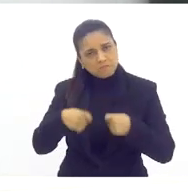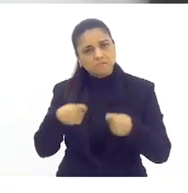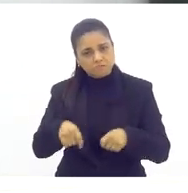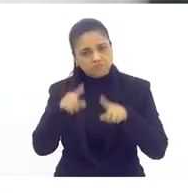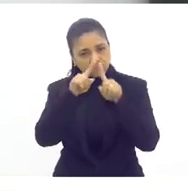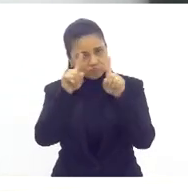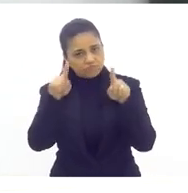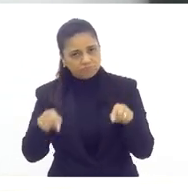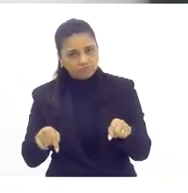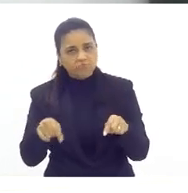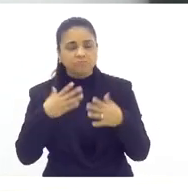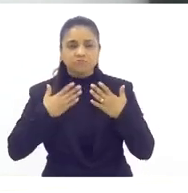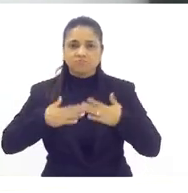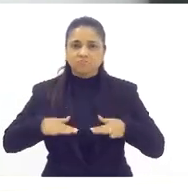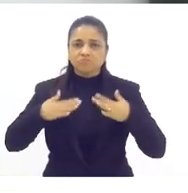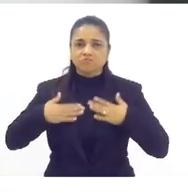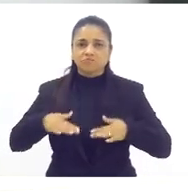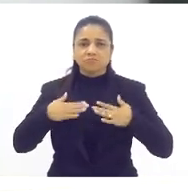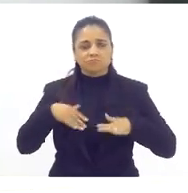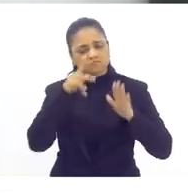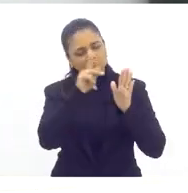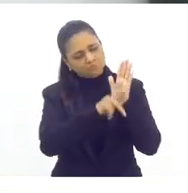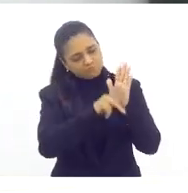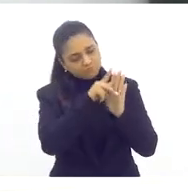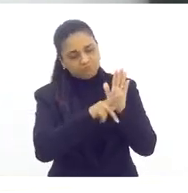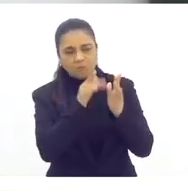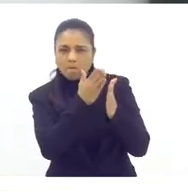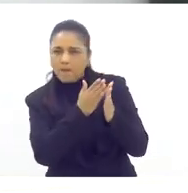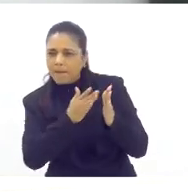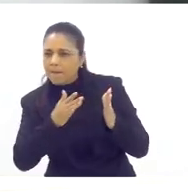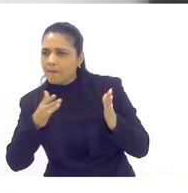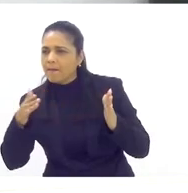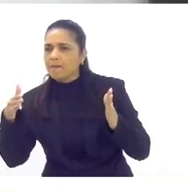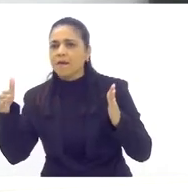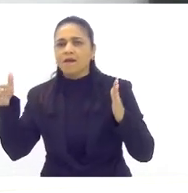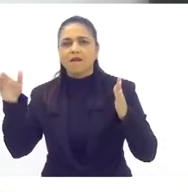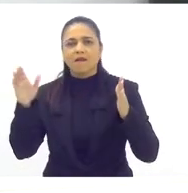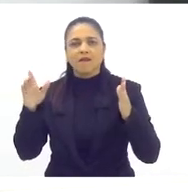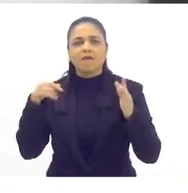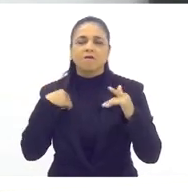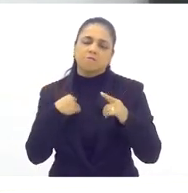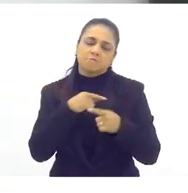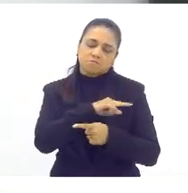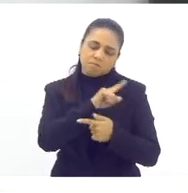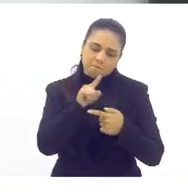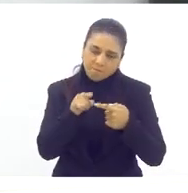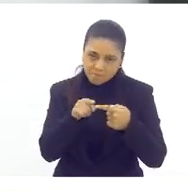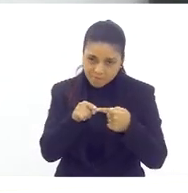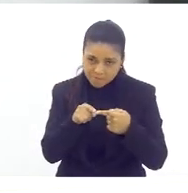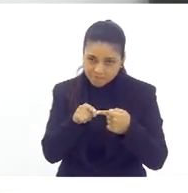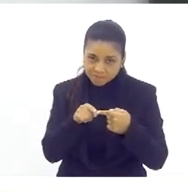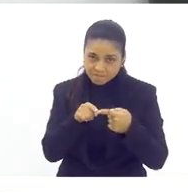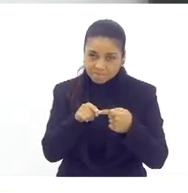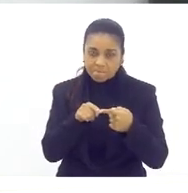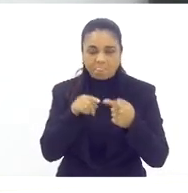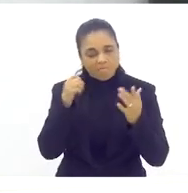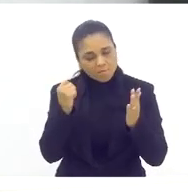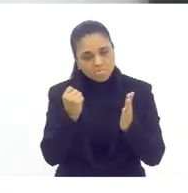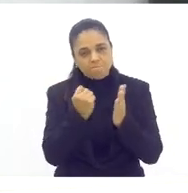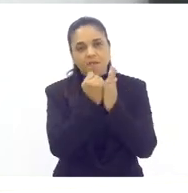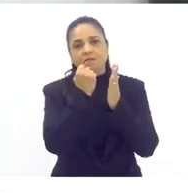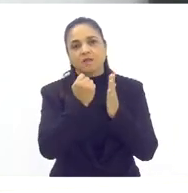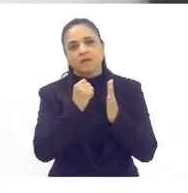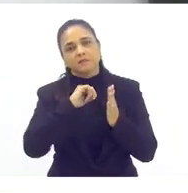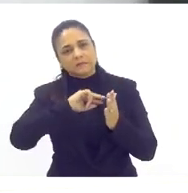servidores possam ter a tranquilidade de um projeto de longo prazo Então esse primeiro ponto que gostaria de trazer aqui né que tem impactado